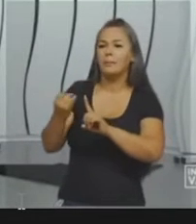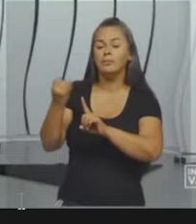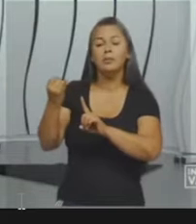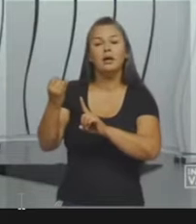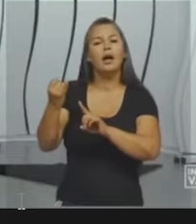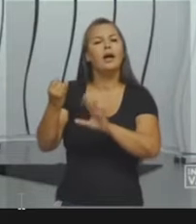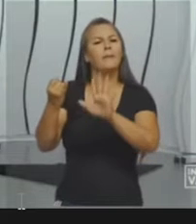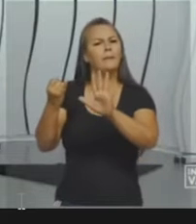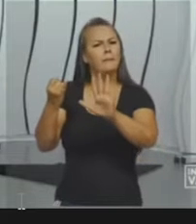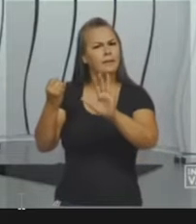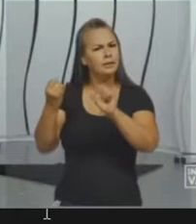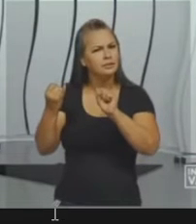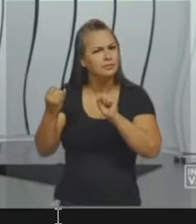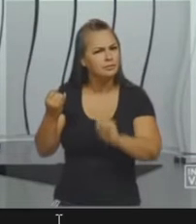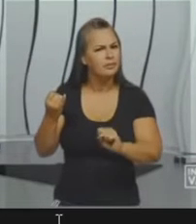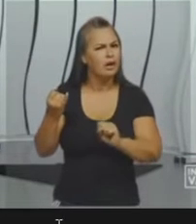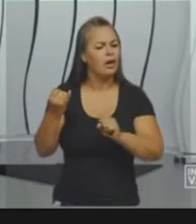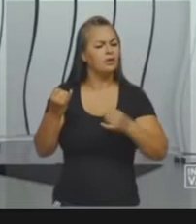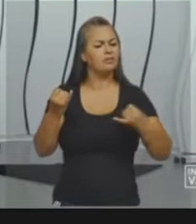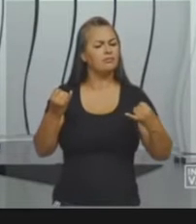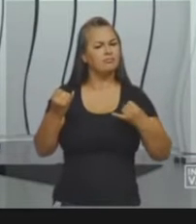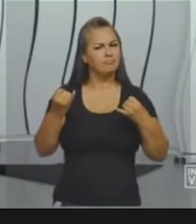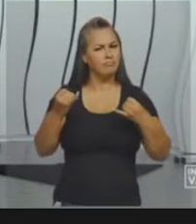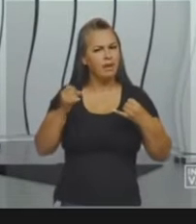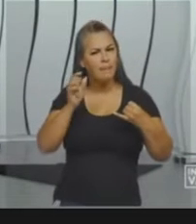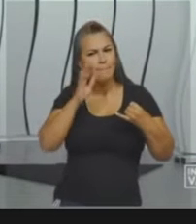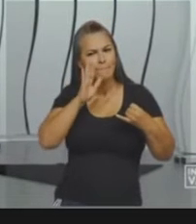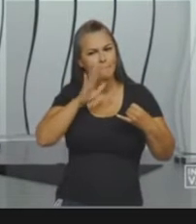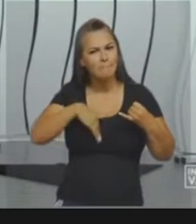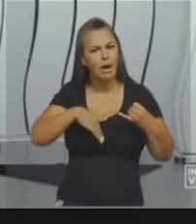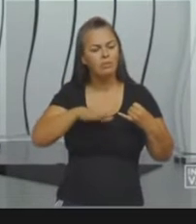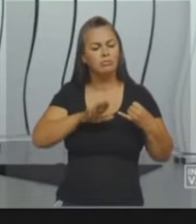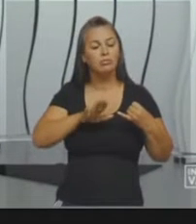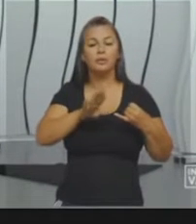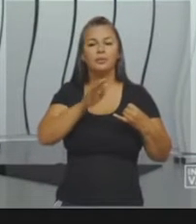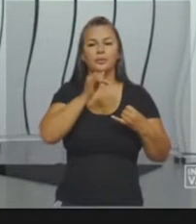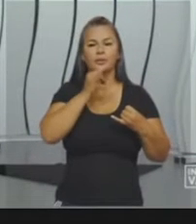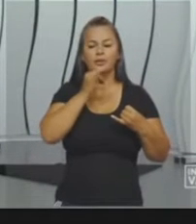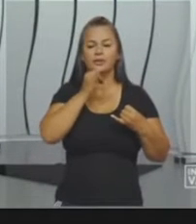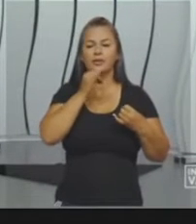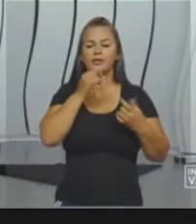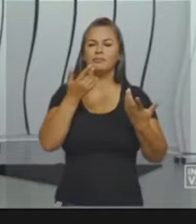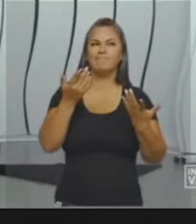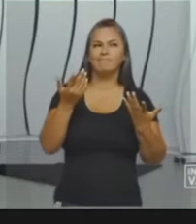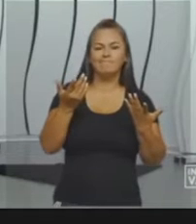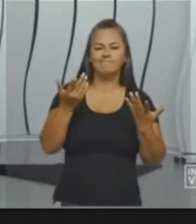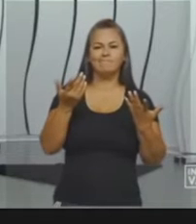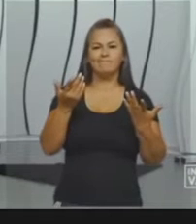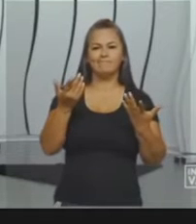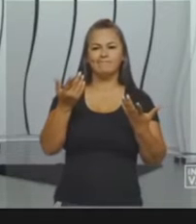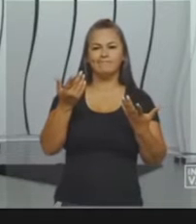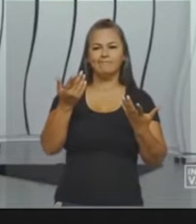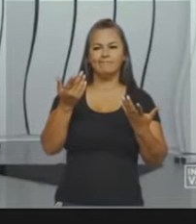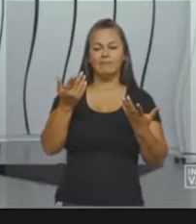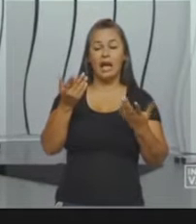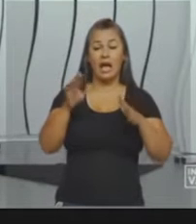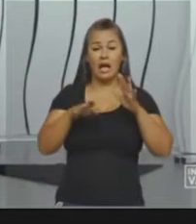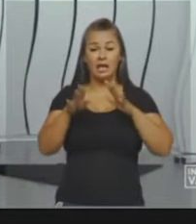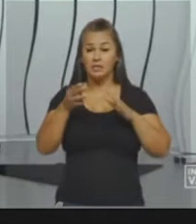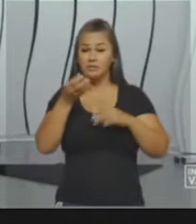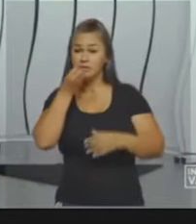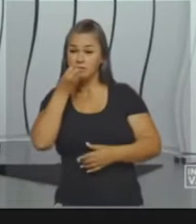pode ser importante para a gente porque nos faz mal. Importante é aquilo que nós devemos prestar atenção sempre, seja bom ou